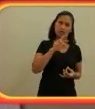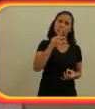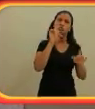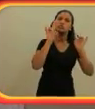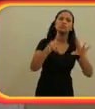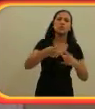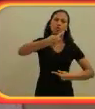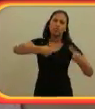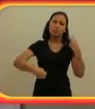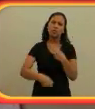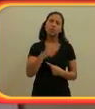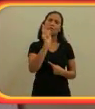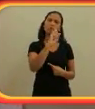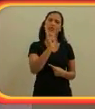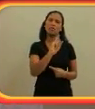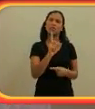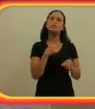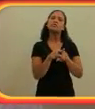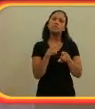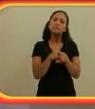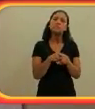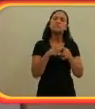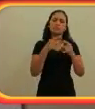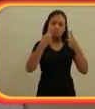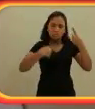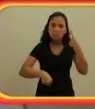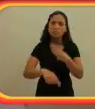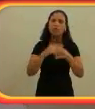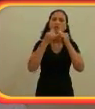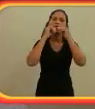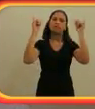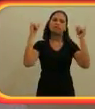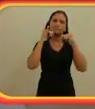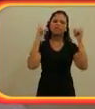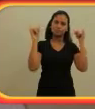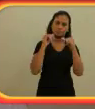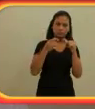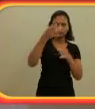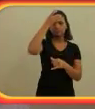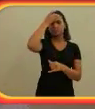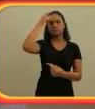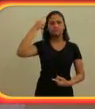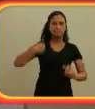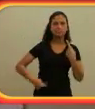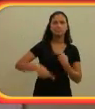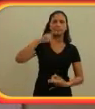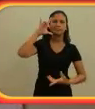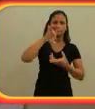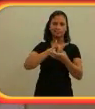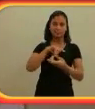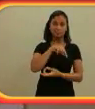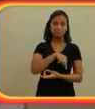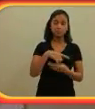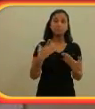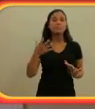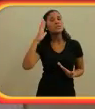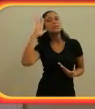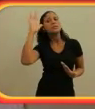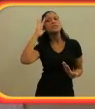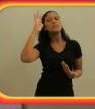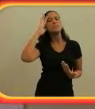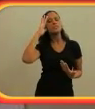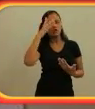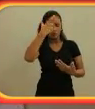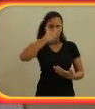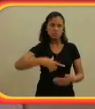outros níveis, né? Porque na yoga a gente diz que não tem só o corpo físico. A gente tem o corpo físico, o corpo energético, o corpo mental, onde